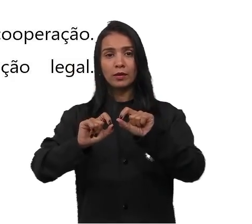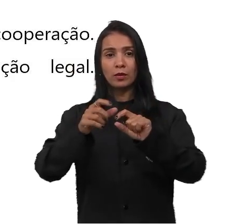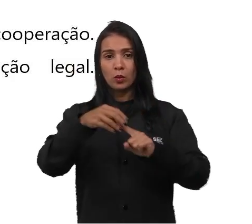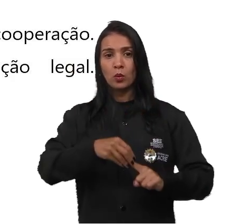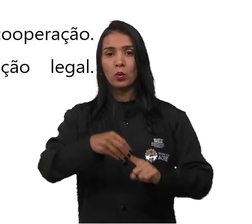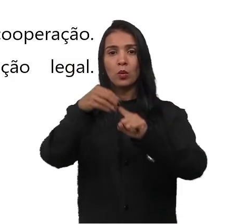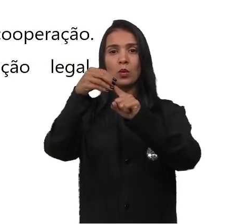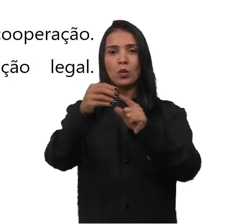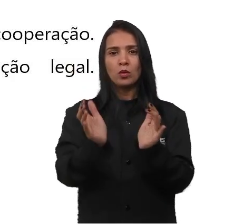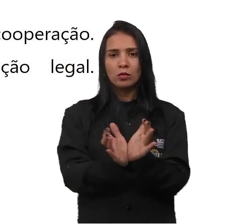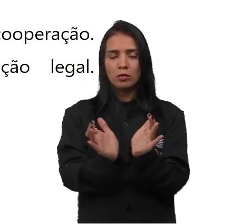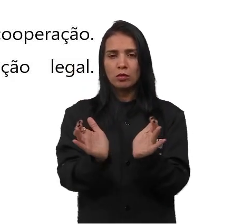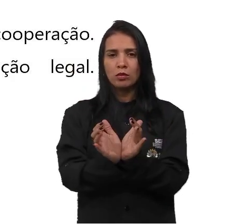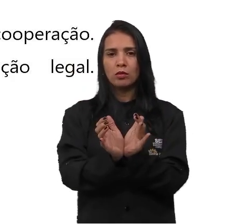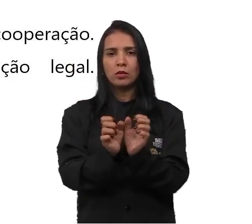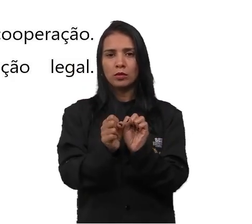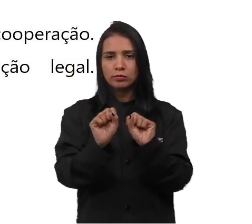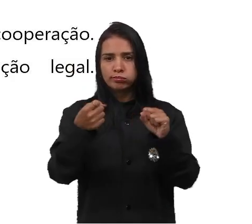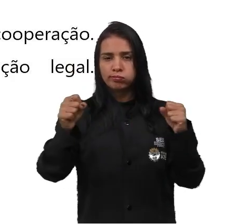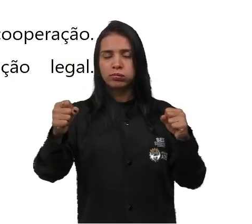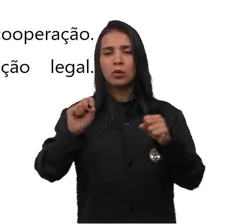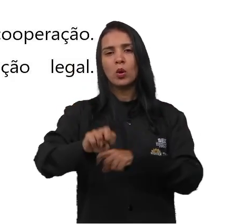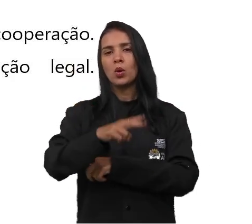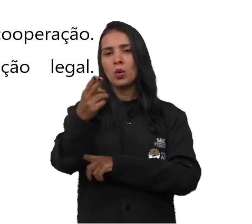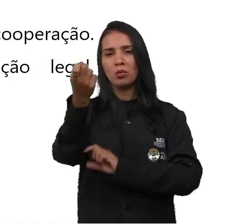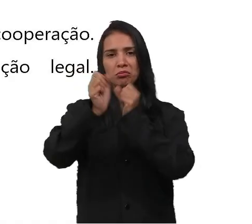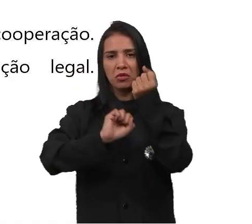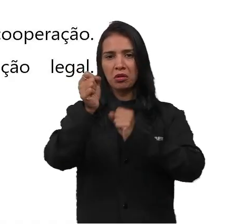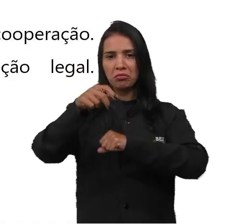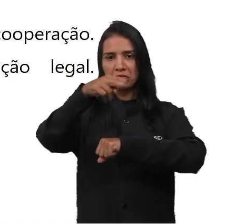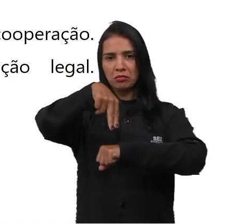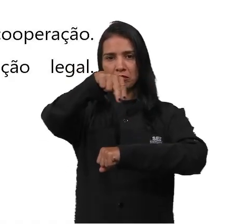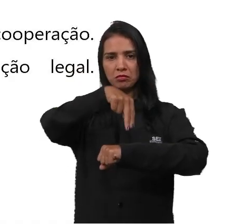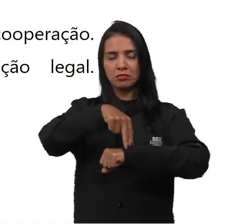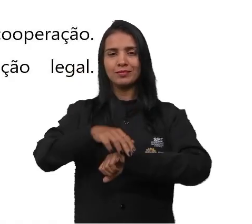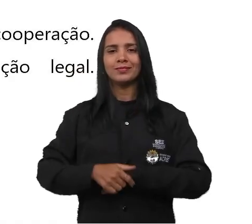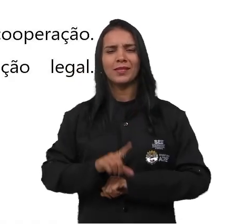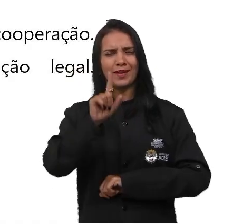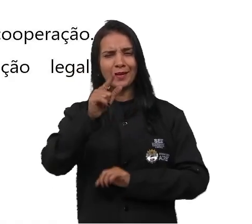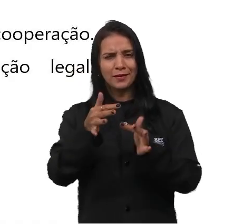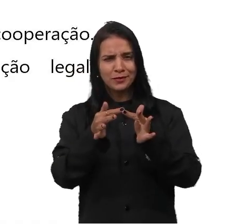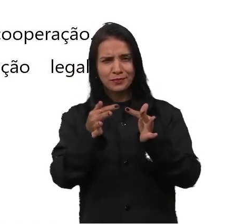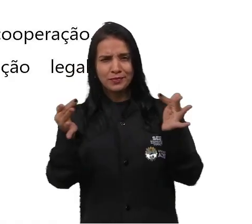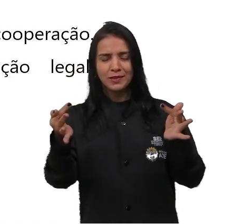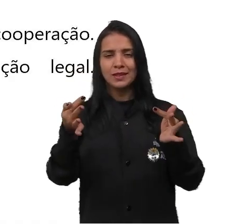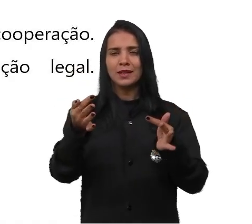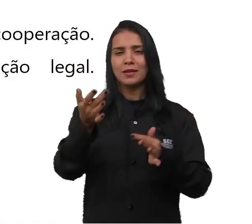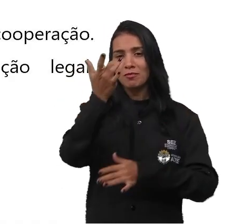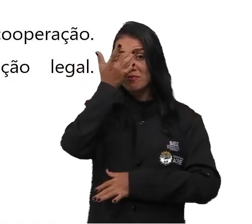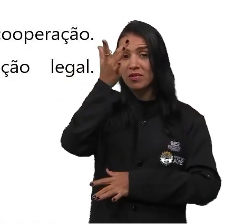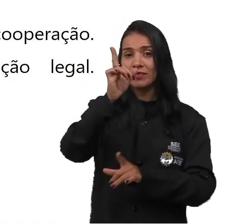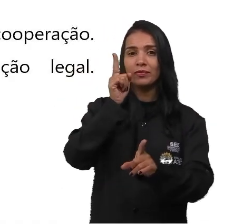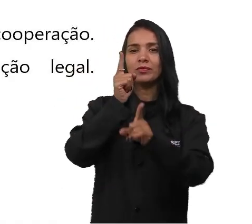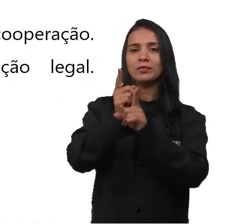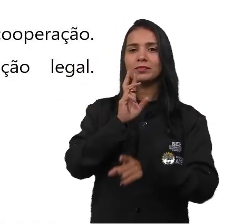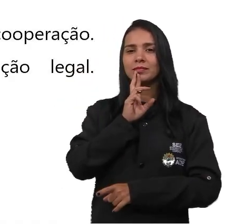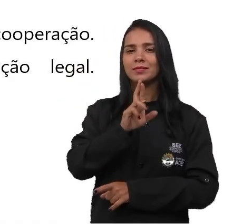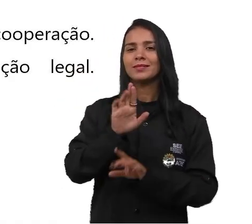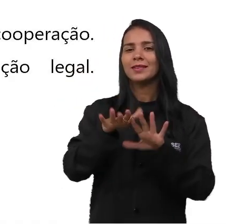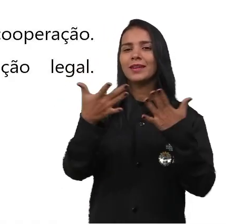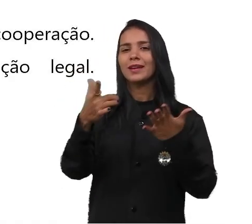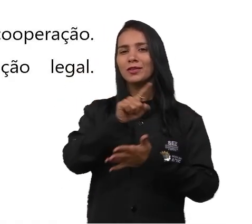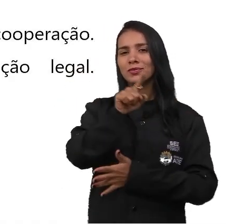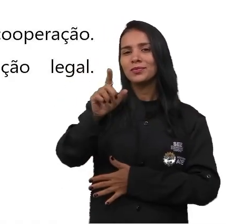grandes corporações e multinacionais. Tá bem simples, bem fácil a resposta. Será que você vai